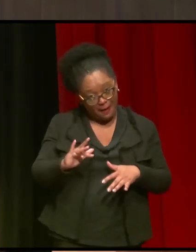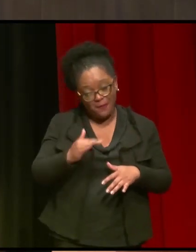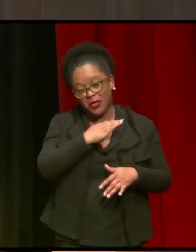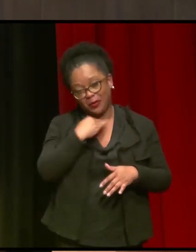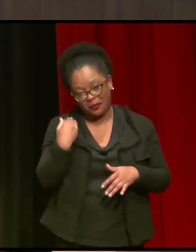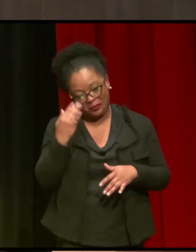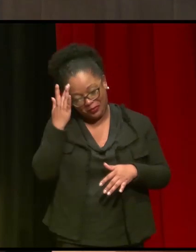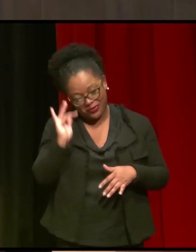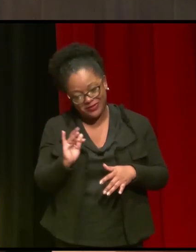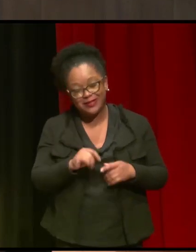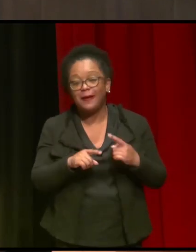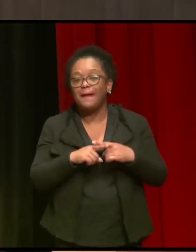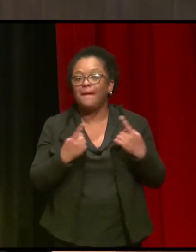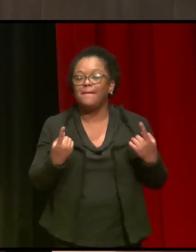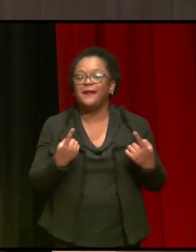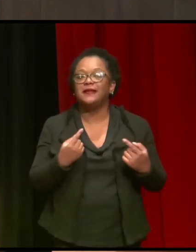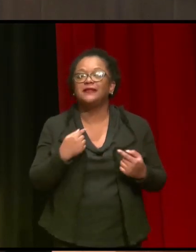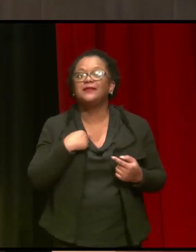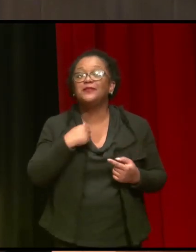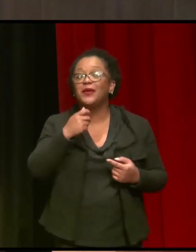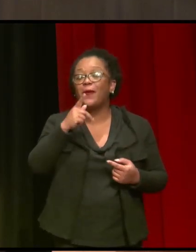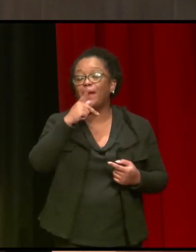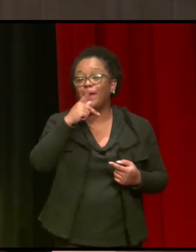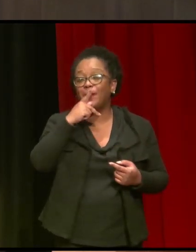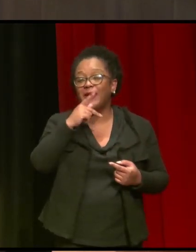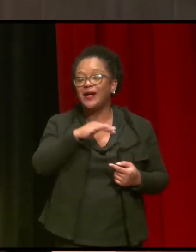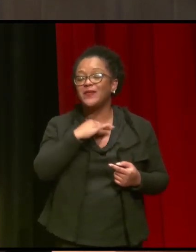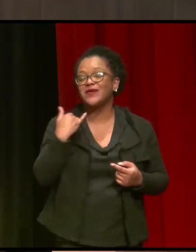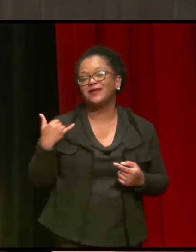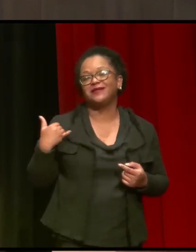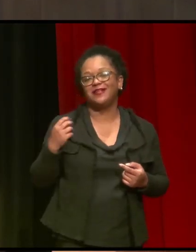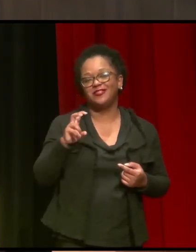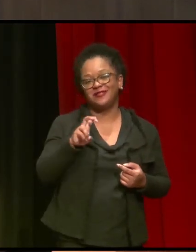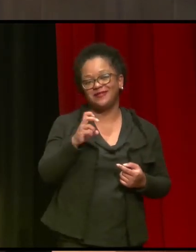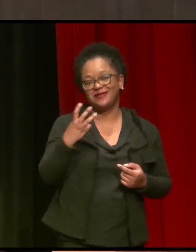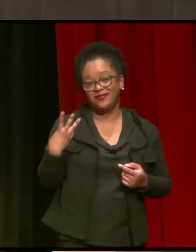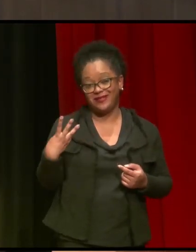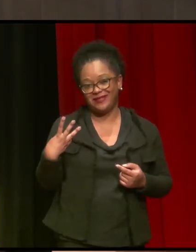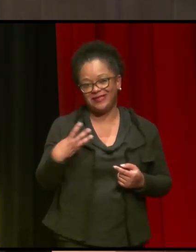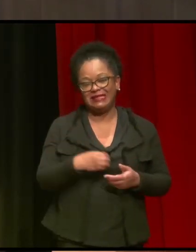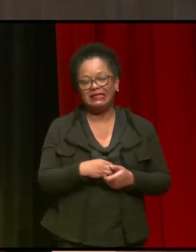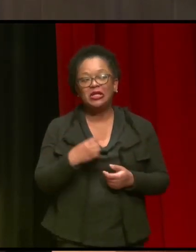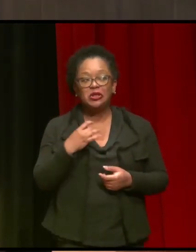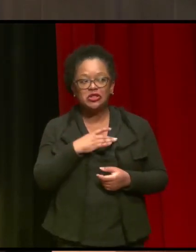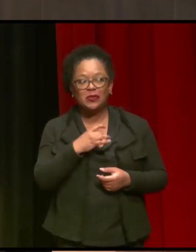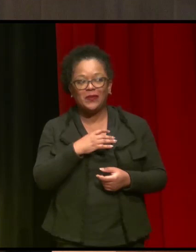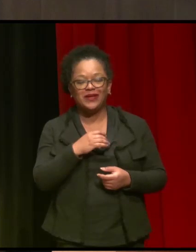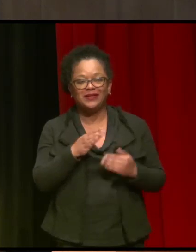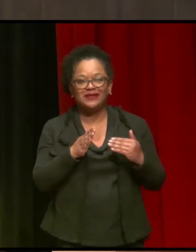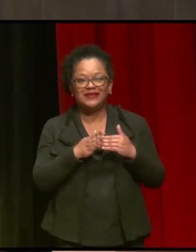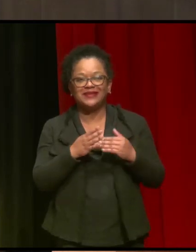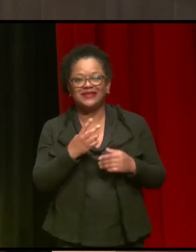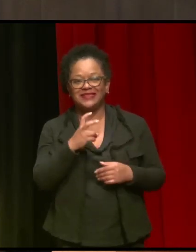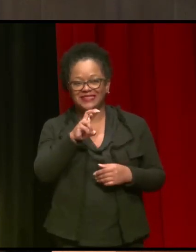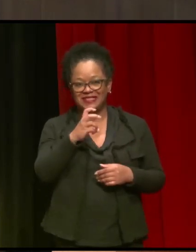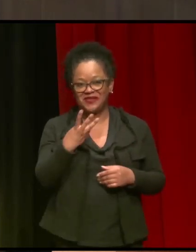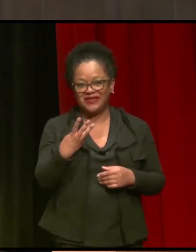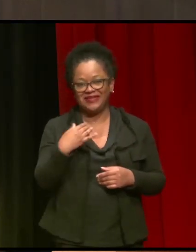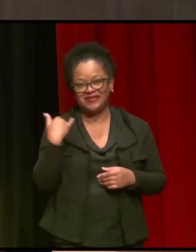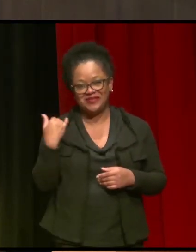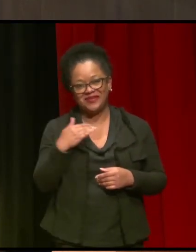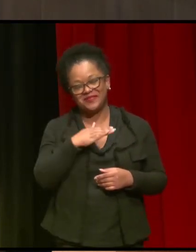bom. Meu pai morreu de infarto aos 53, eu passei a idade do meu pai, eu tinha um medão que eu não ia passar a idade do meu pai, eu falei, eu passei 11 anos depois do meu